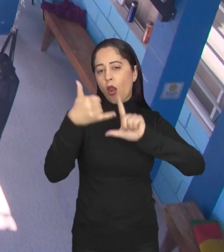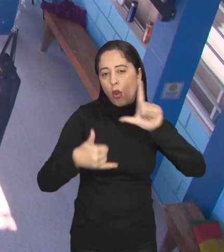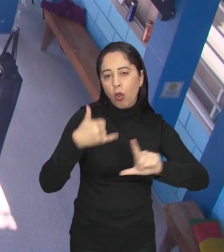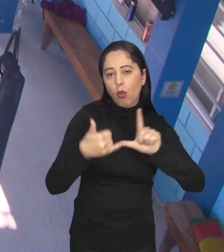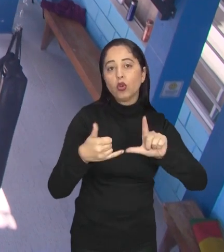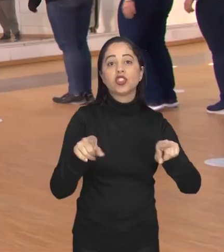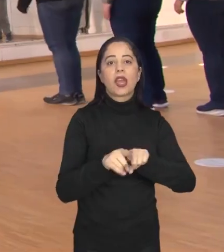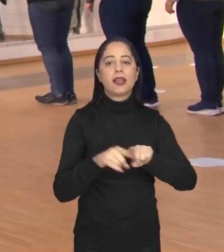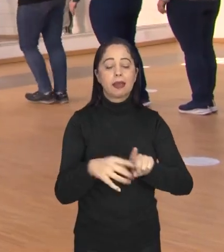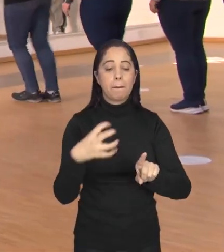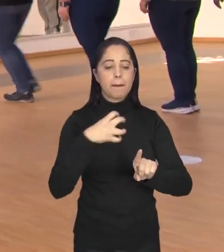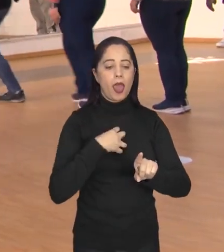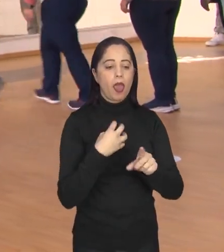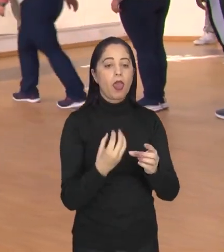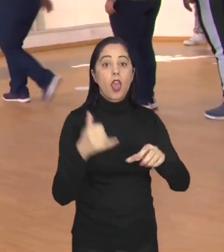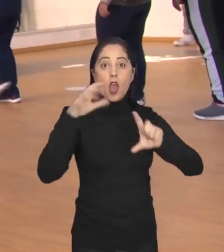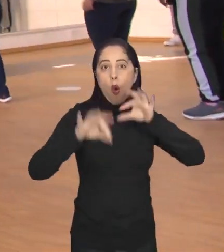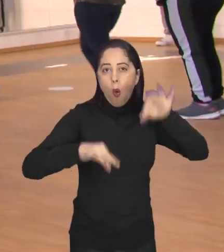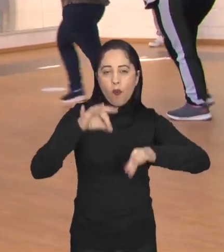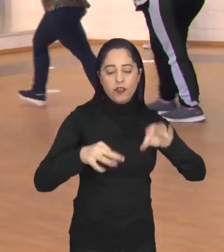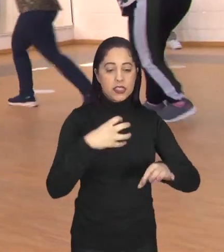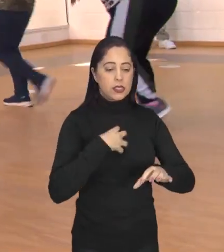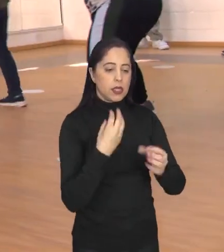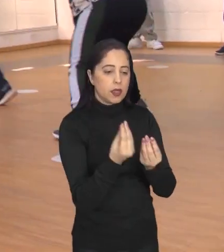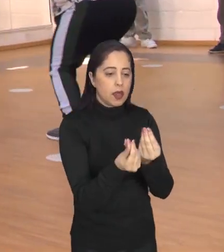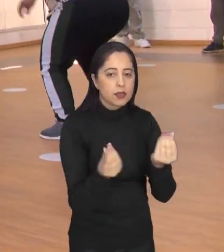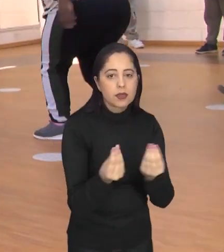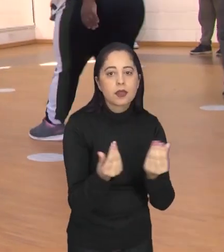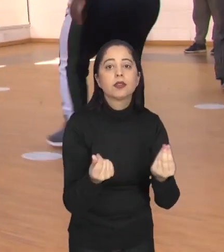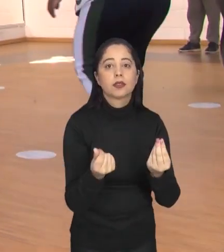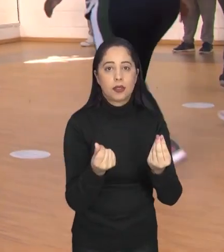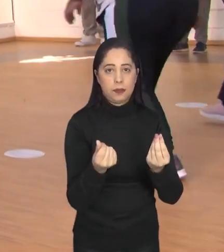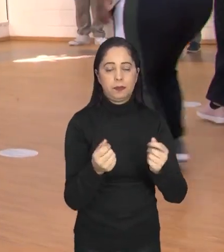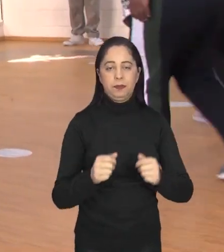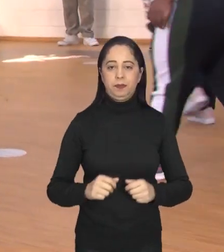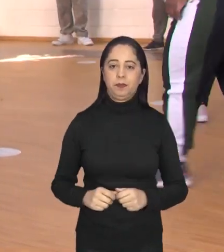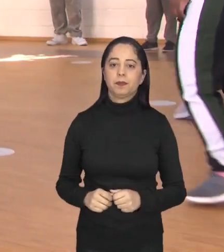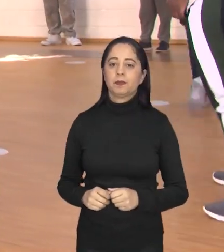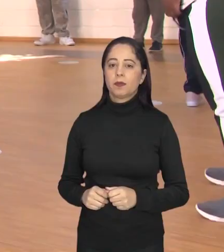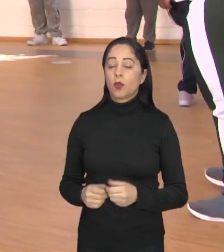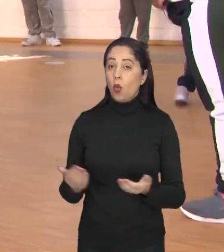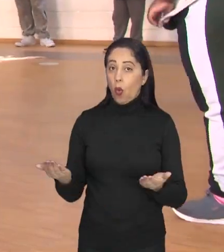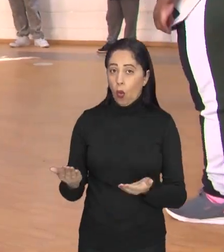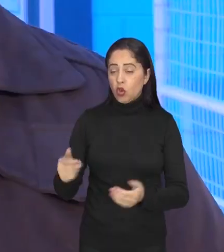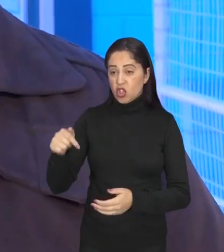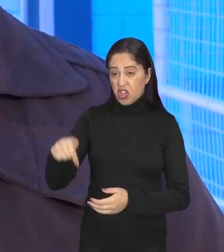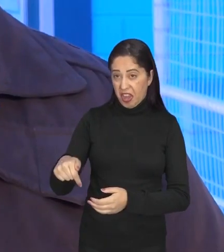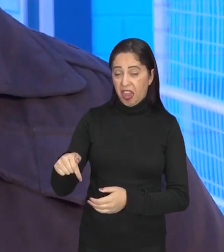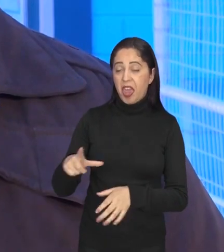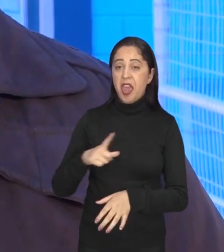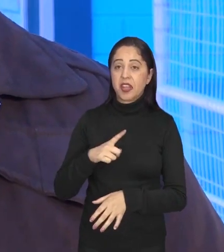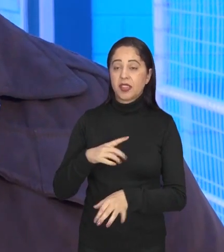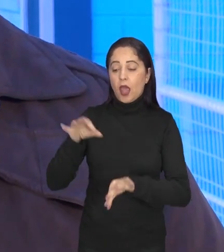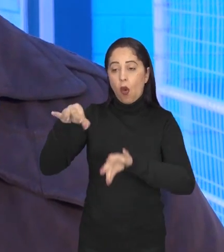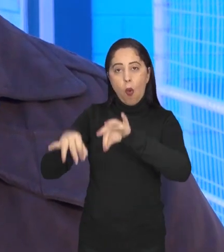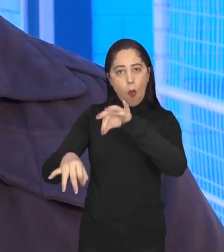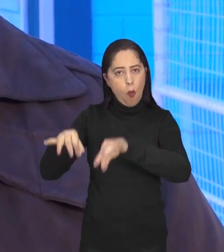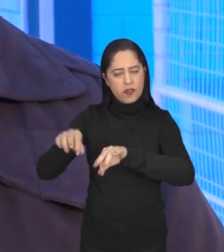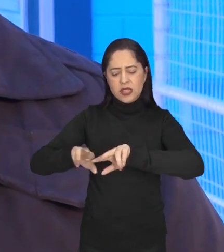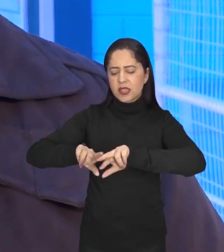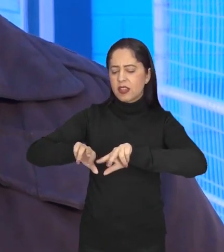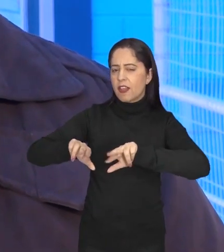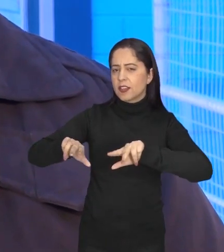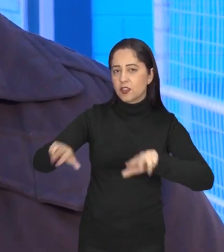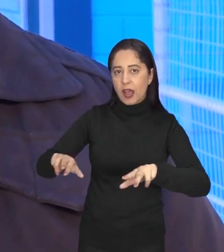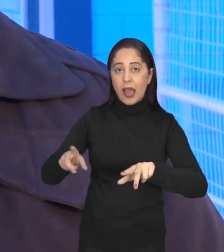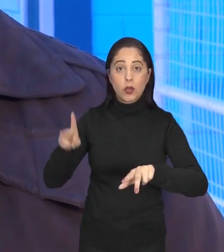diversas oficinas lúdicas e sensoriais e todo o contexto familiar e social é levado em conta. Hoje a gente oferece,